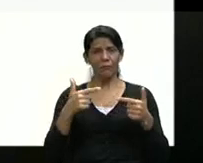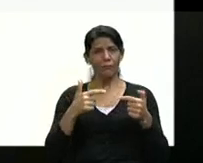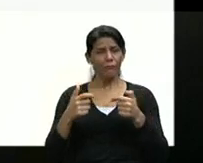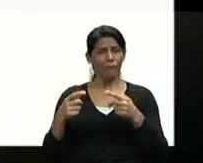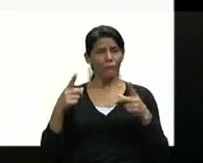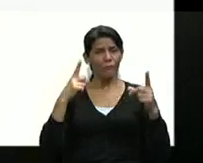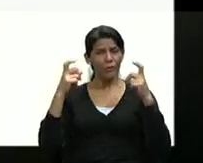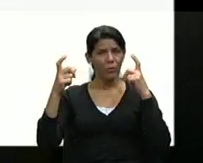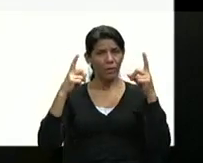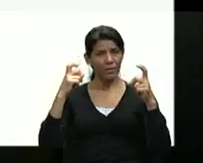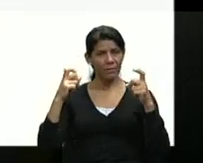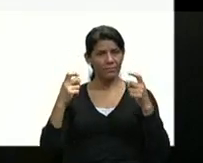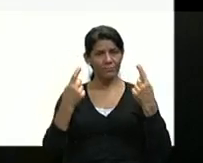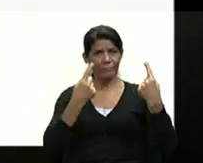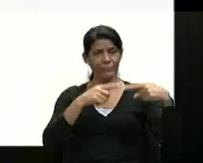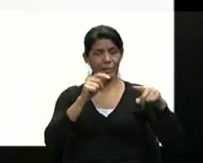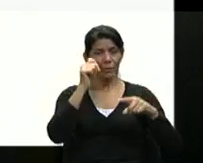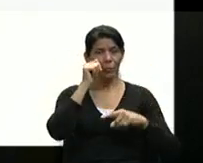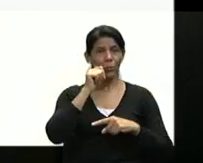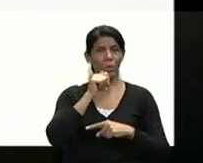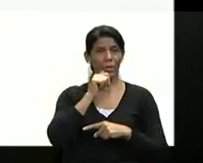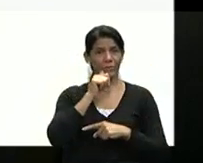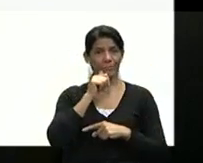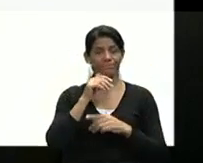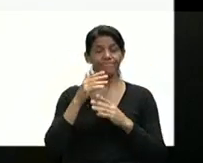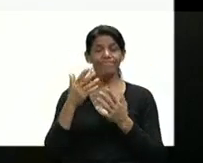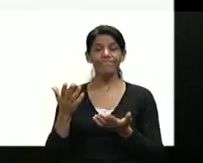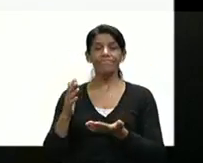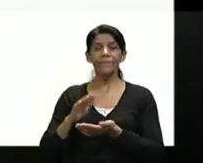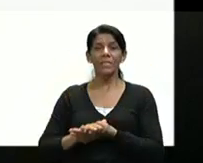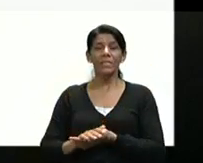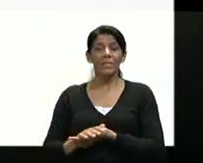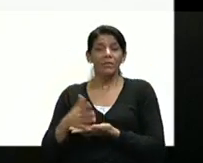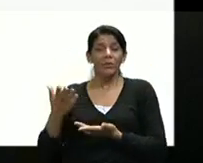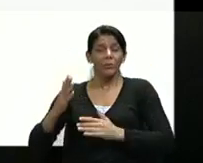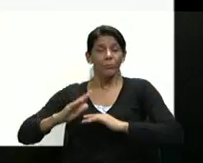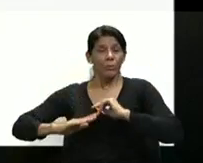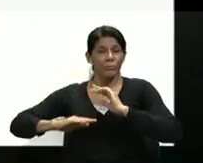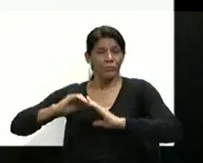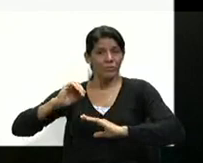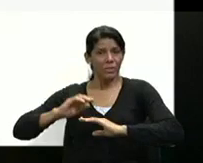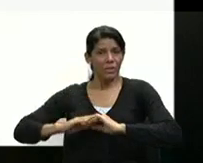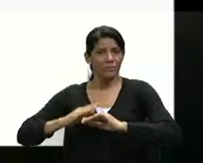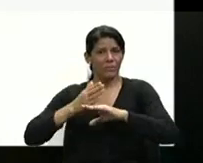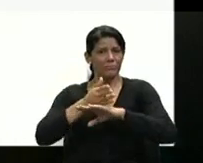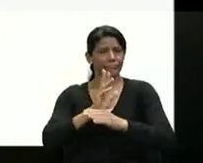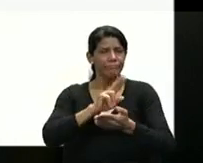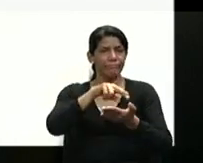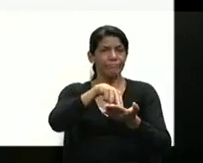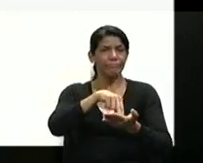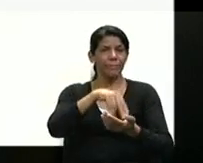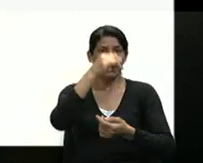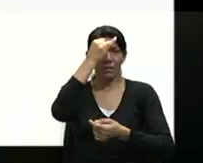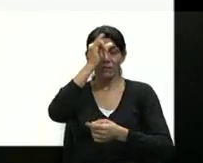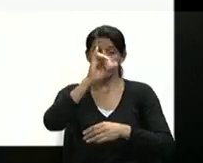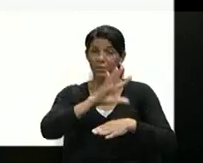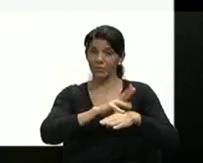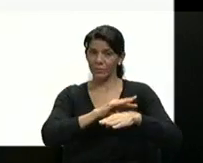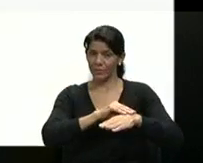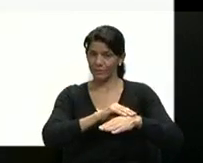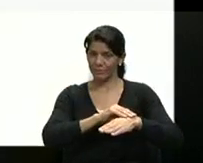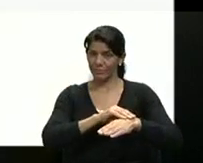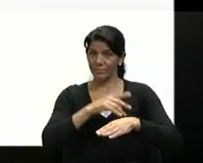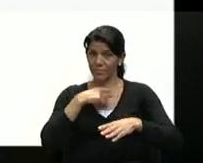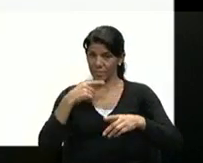no território. E aí, como os profissionais vão atuar para prevenir essa violência, né?